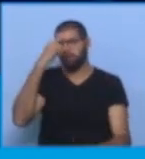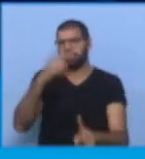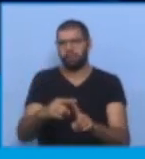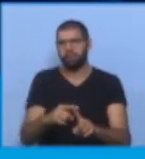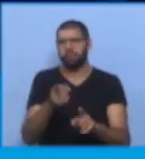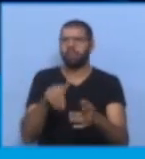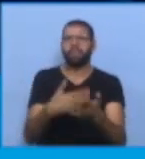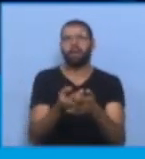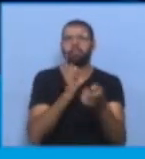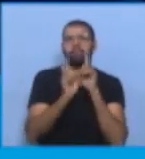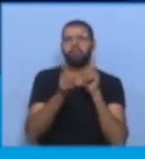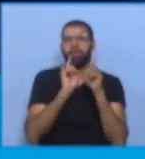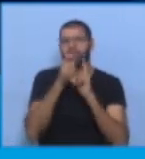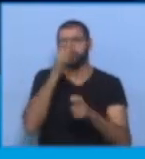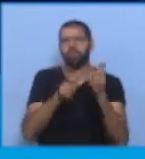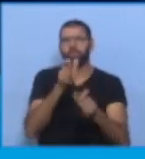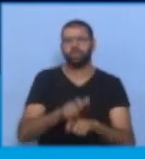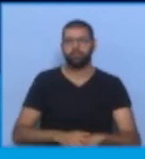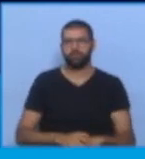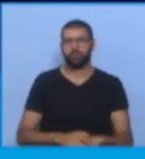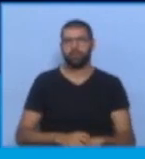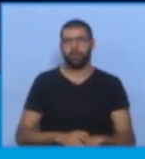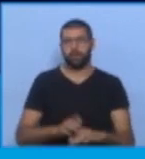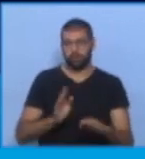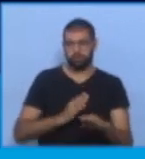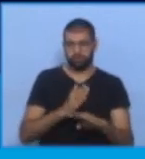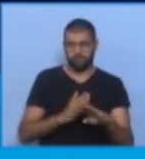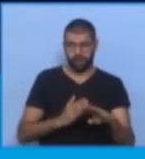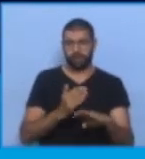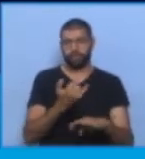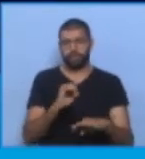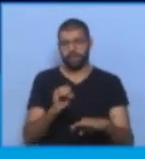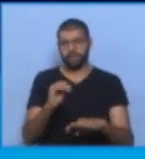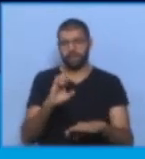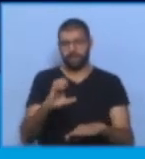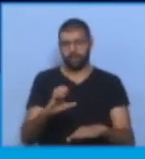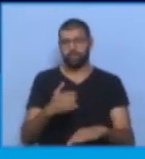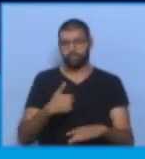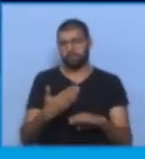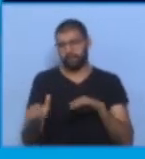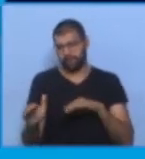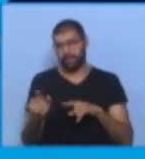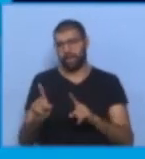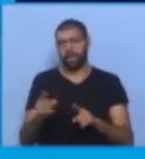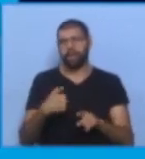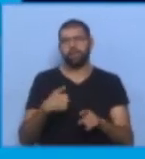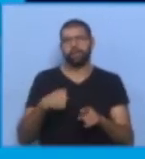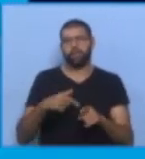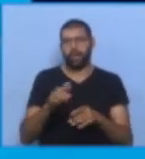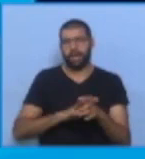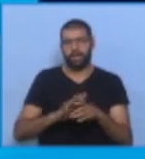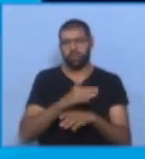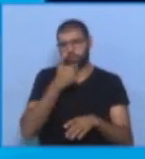para divertir as pessoas. Ora bem, desde meados do século XX em diante, que as várias áreas do